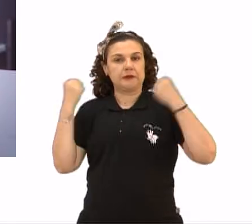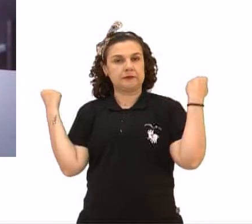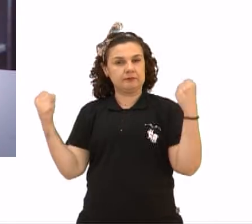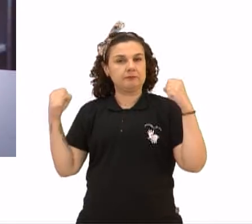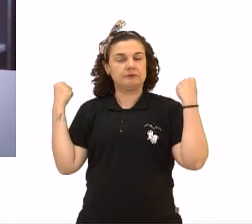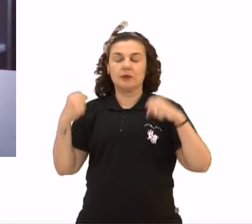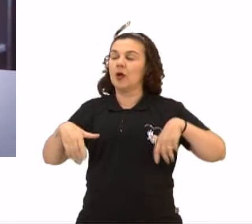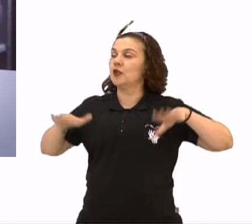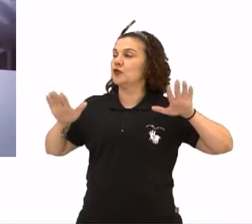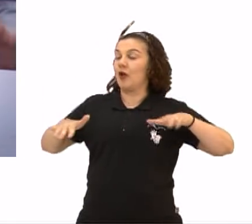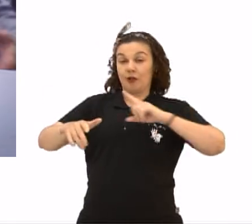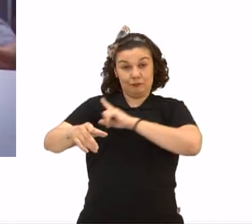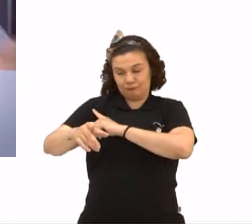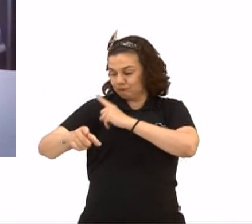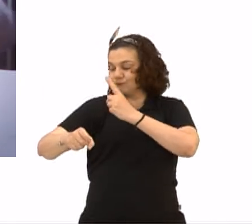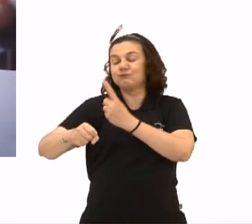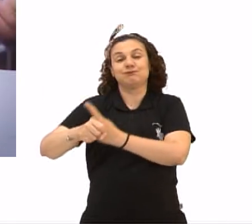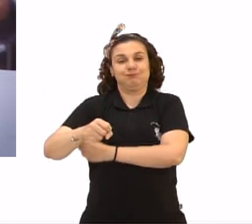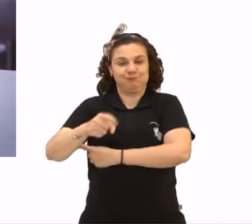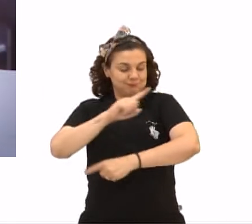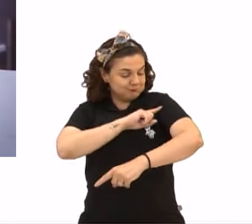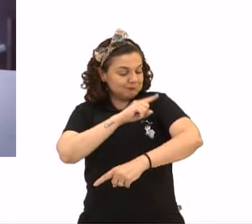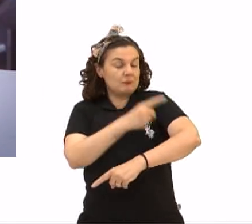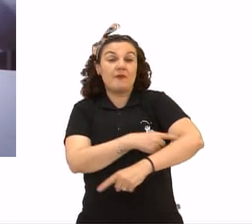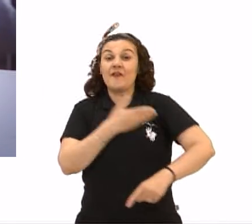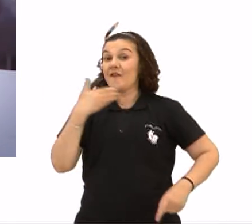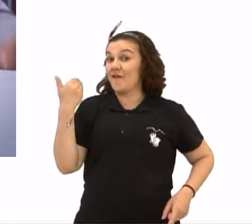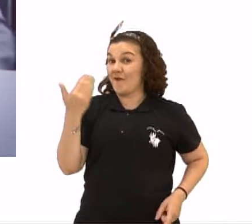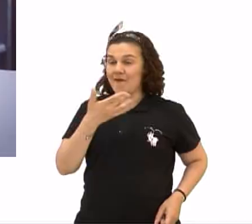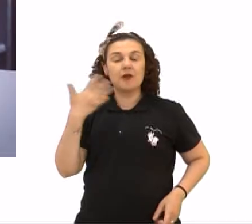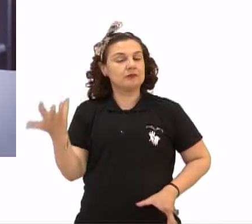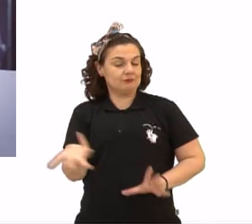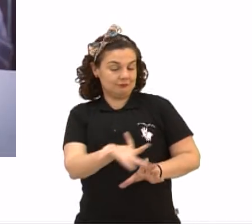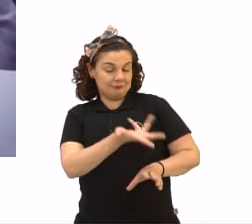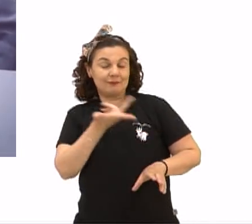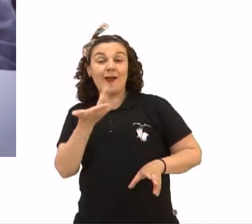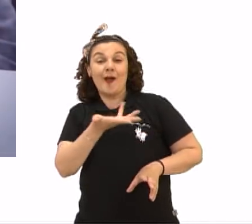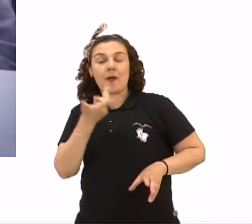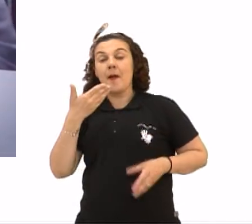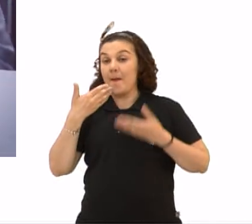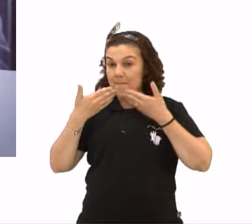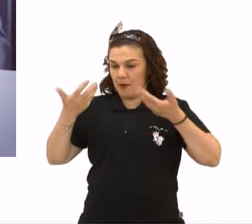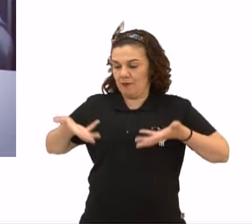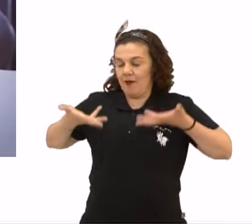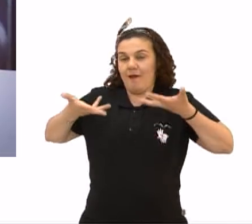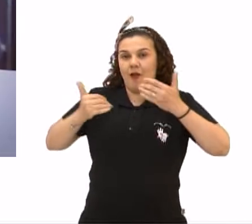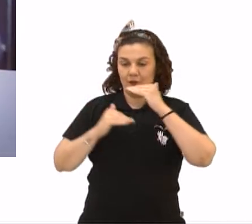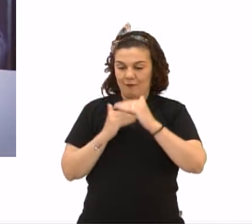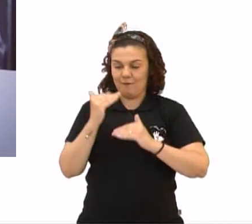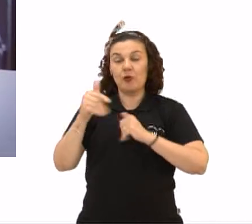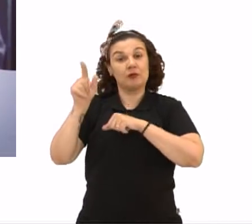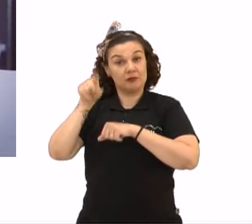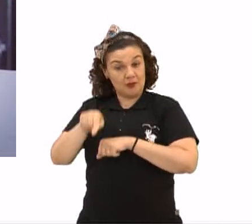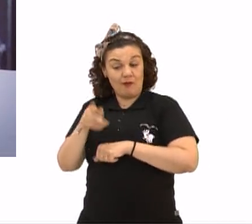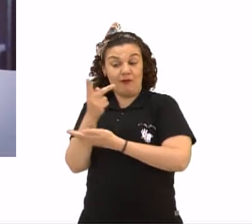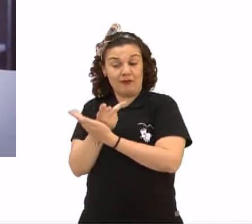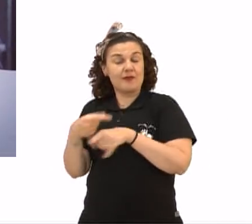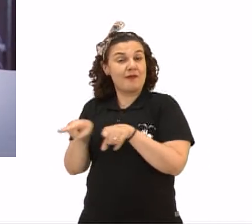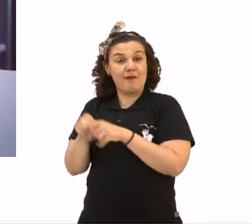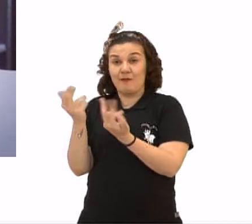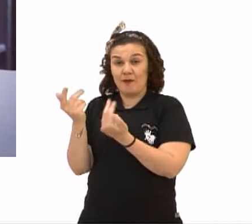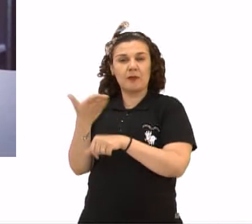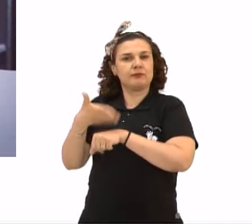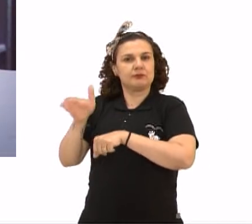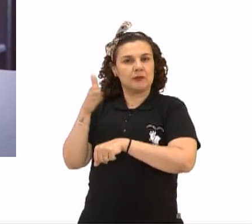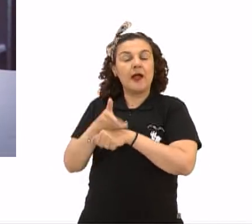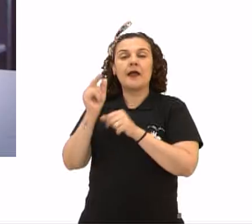ficando tranquilo e mais vai ficando fácil e vai ficando... Vai melhorando, né? Vai evoluindo. Treino, é muito... A gente